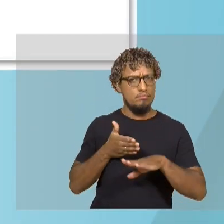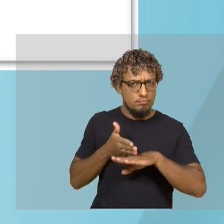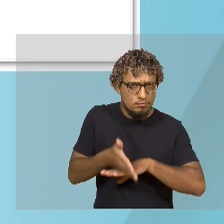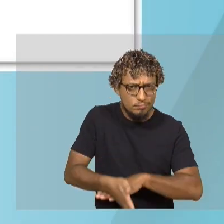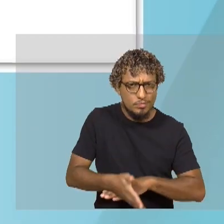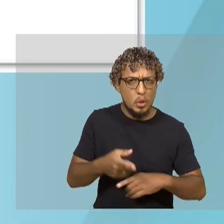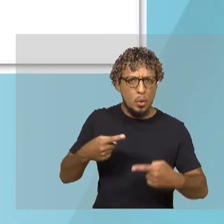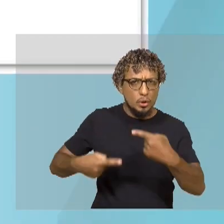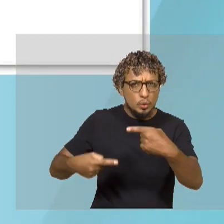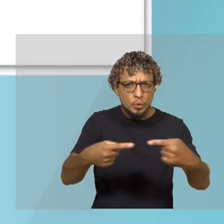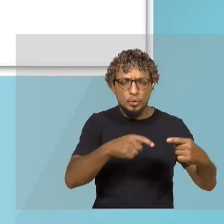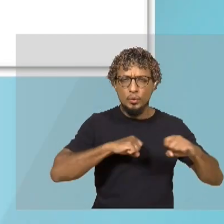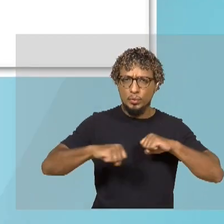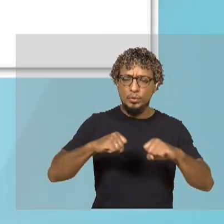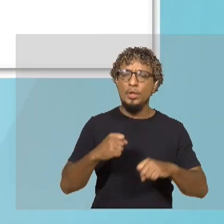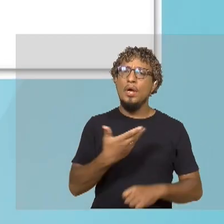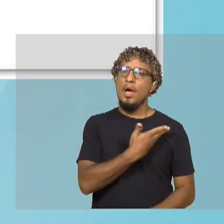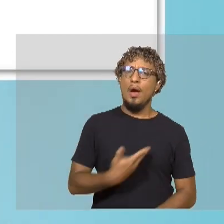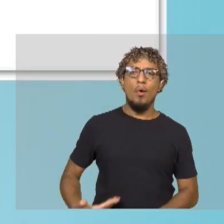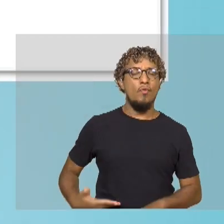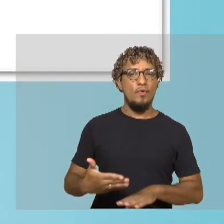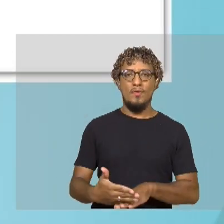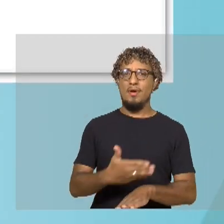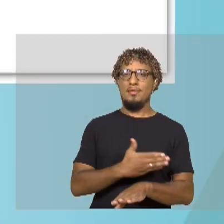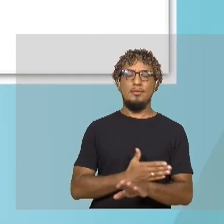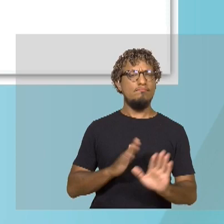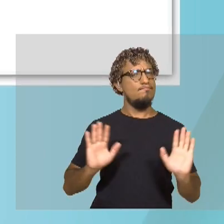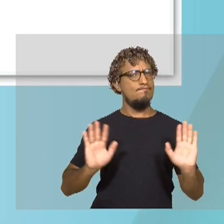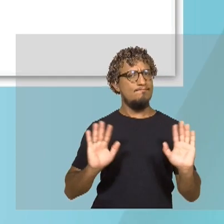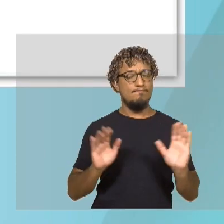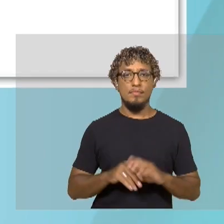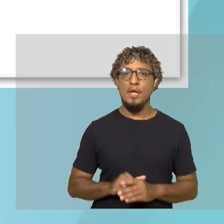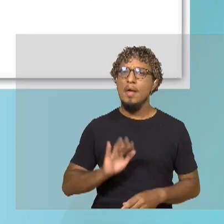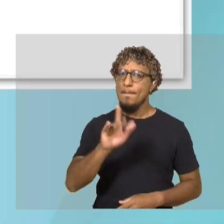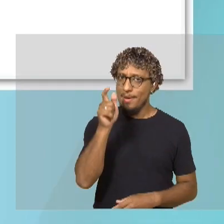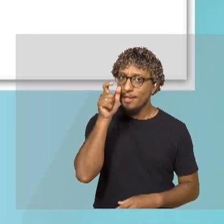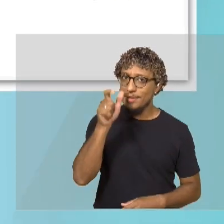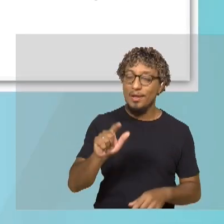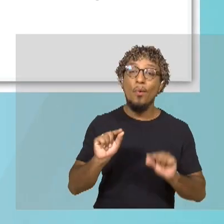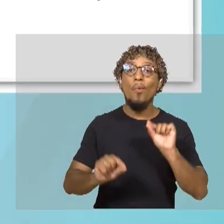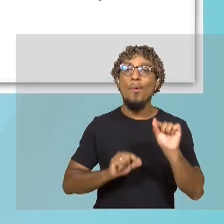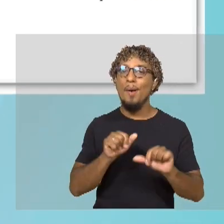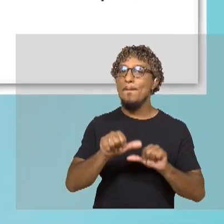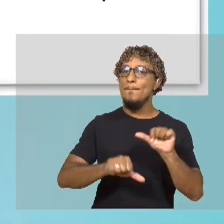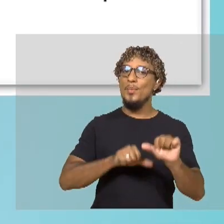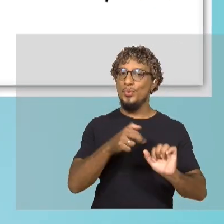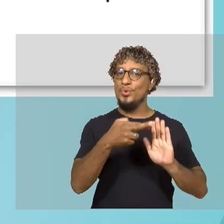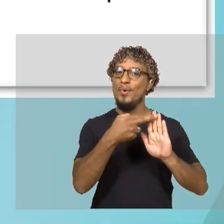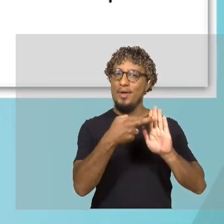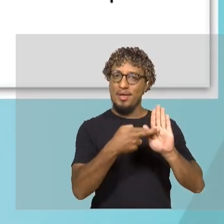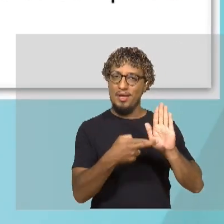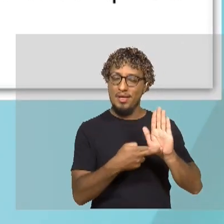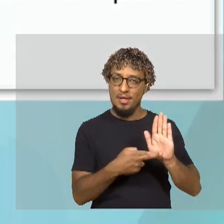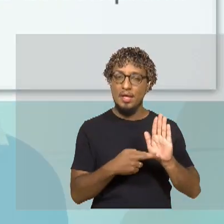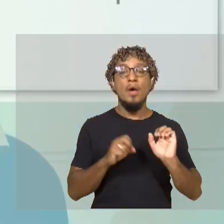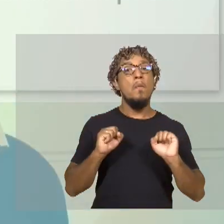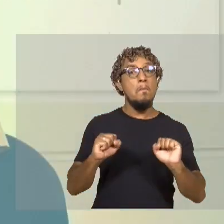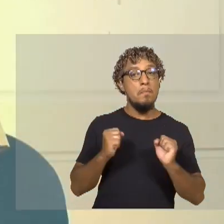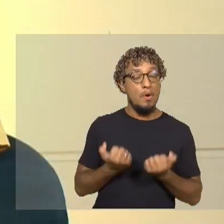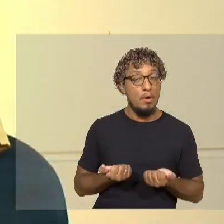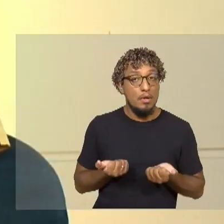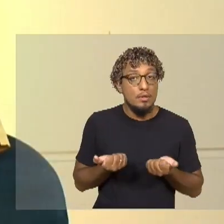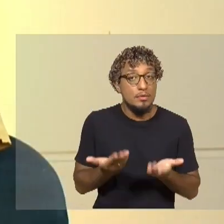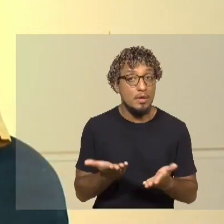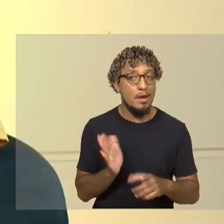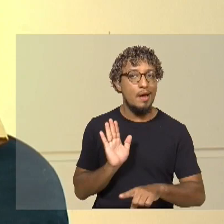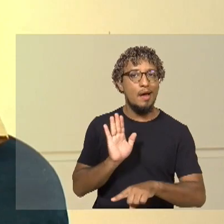nessa discussão e o governo voltou atrás. Agora, o que é interessante é que houve uma mudança nas regras que pode